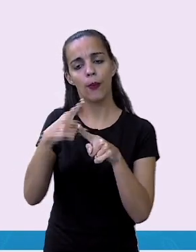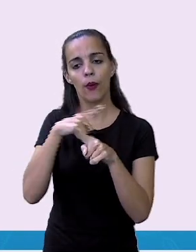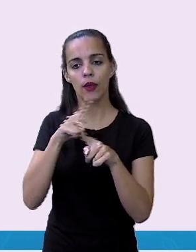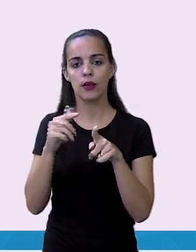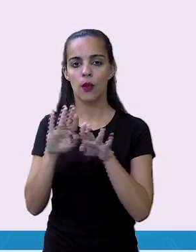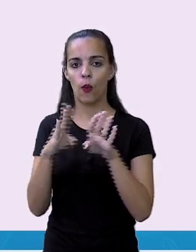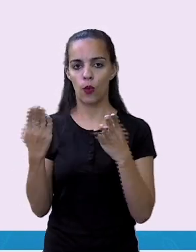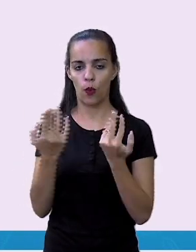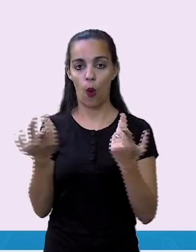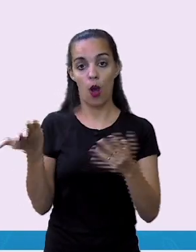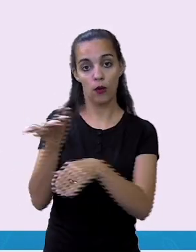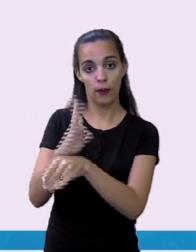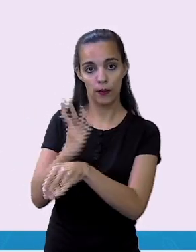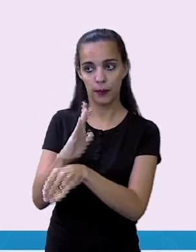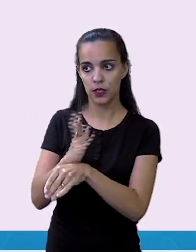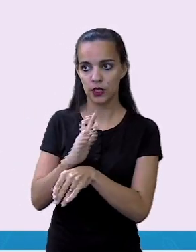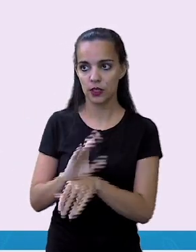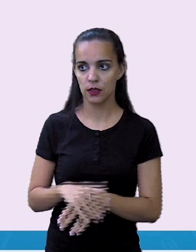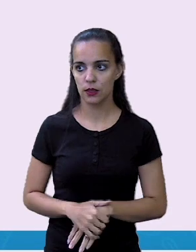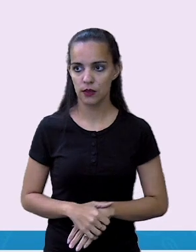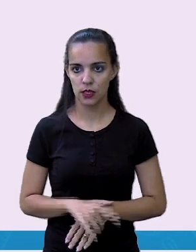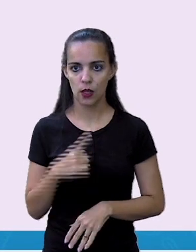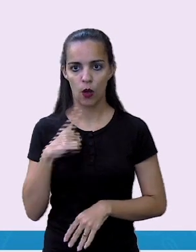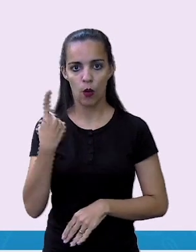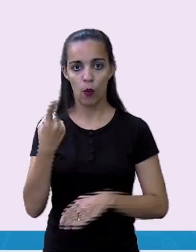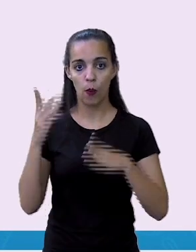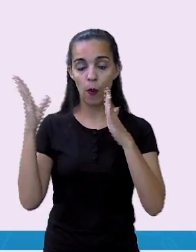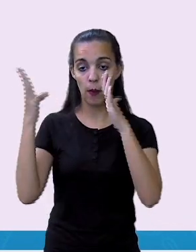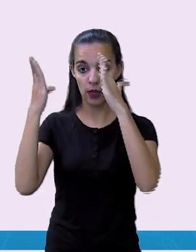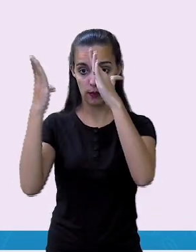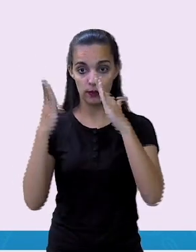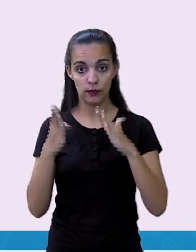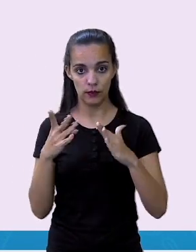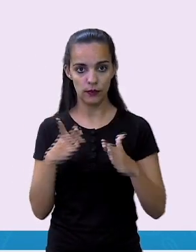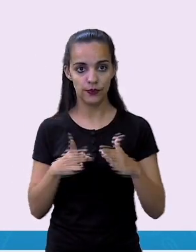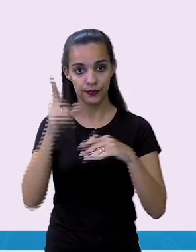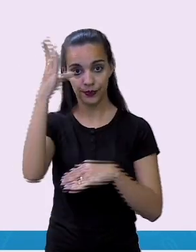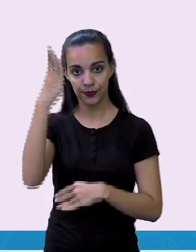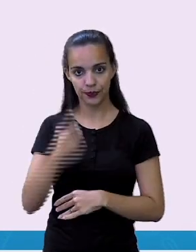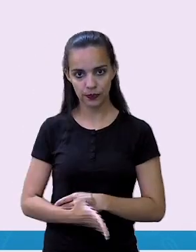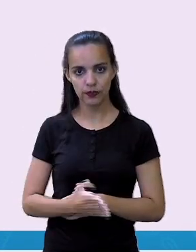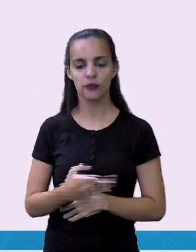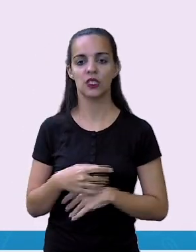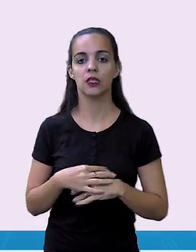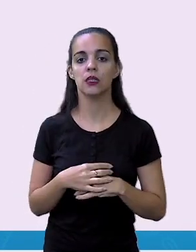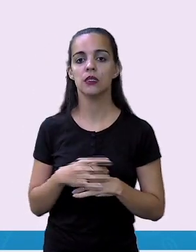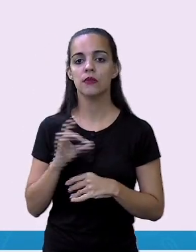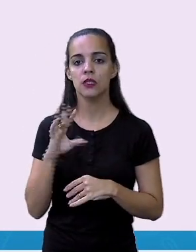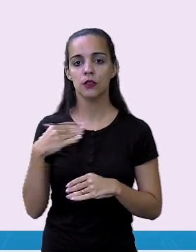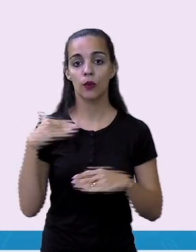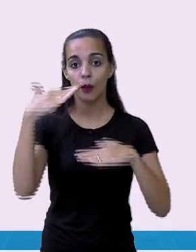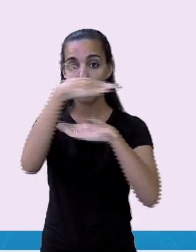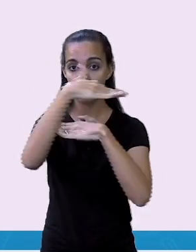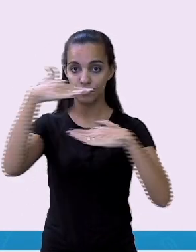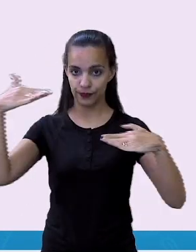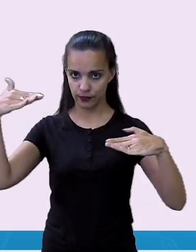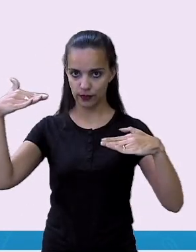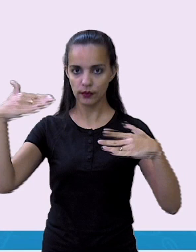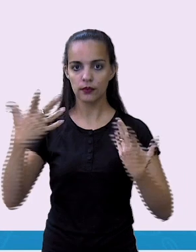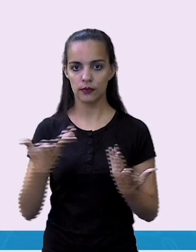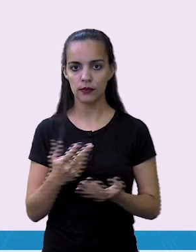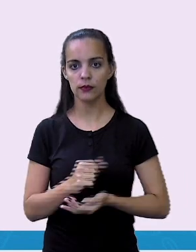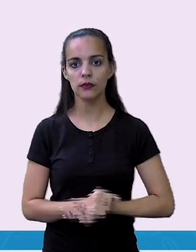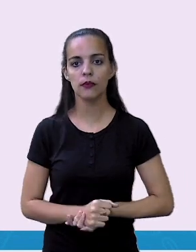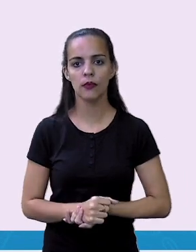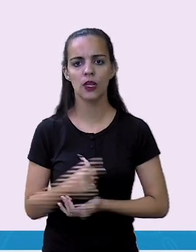Vamos praticar. Uma transversal intercepta duas paralelas, formando